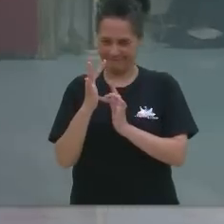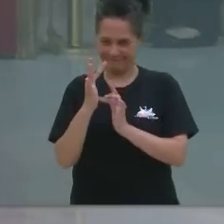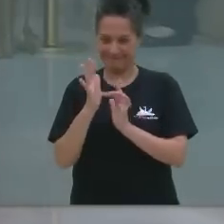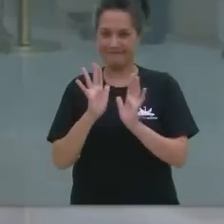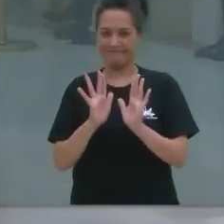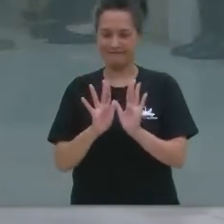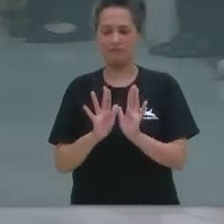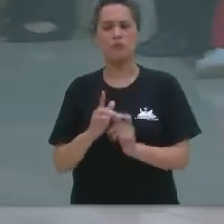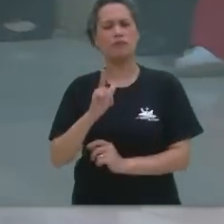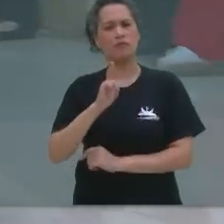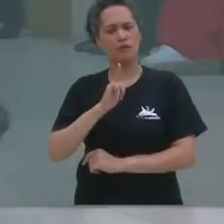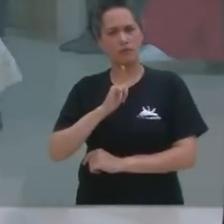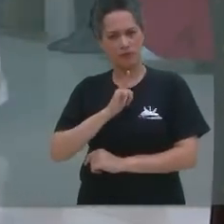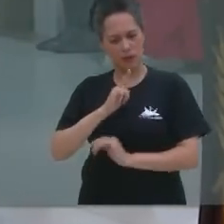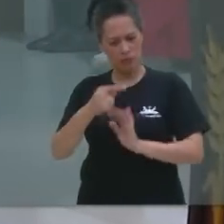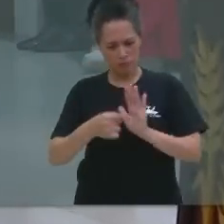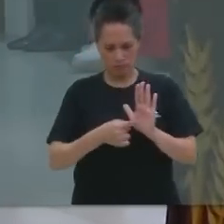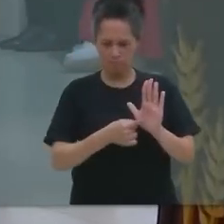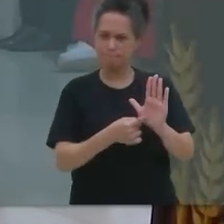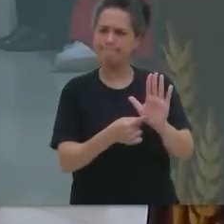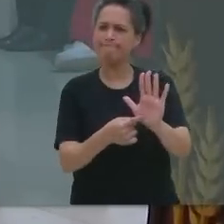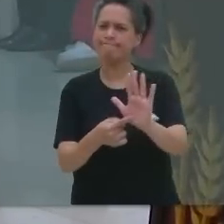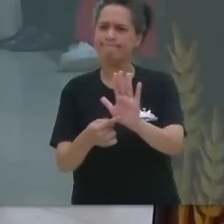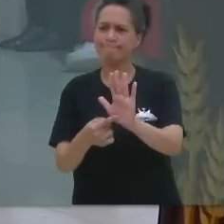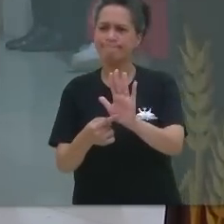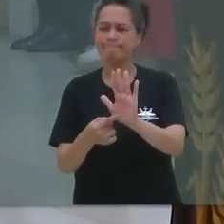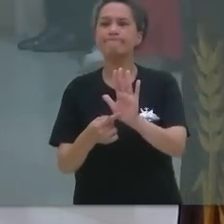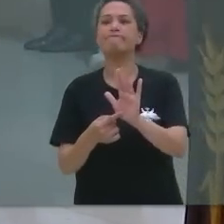sinalizado. E para melhor